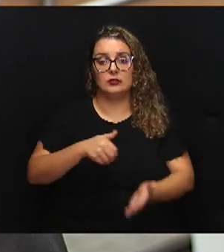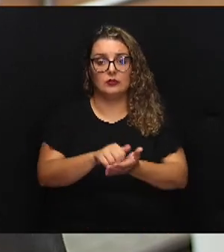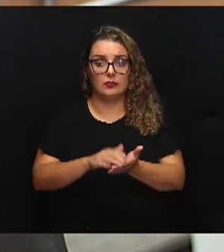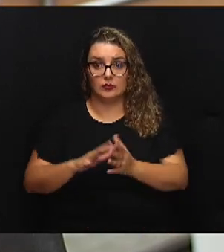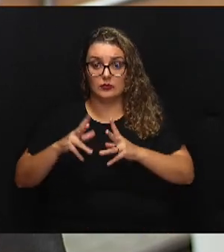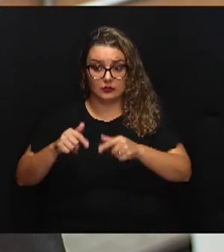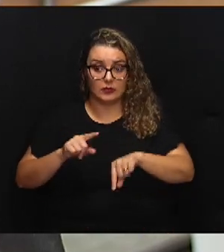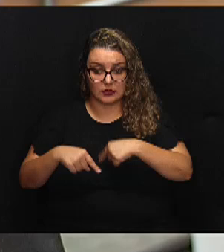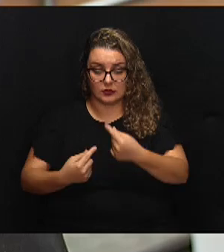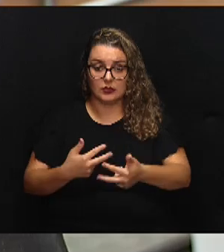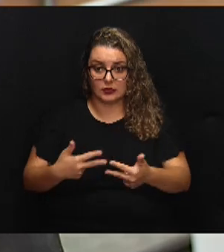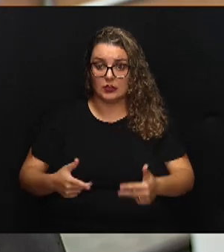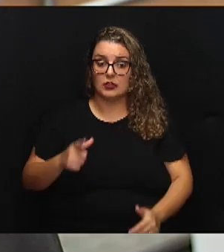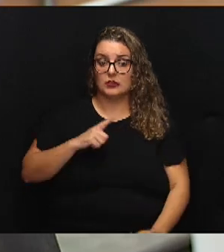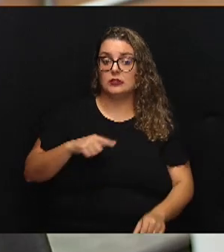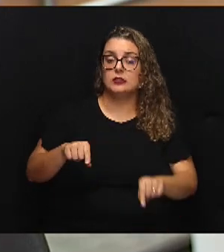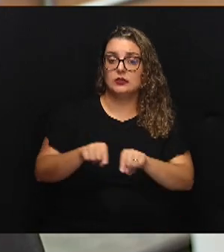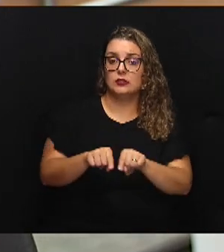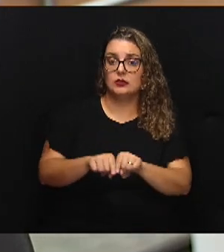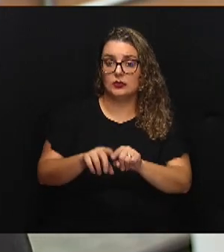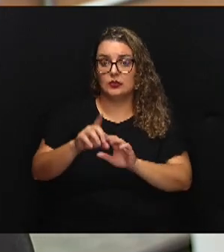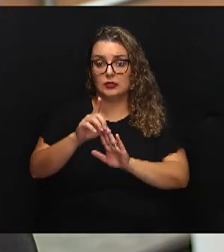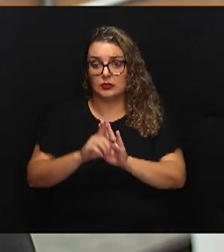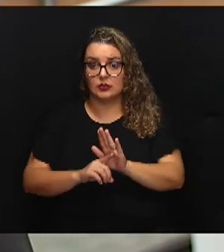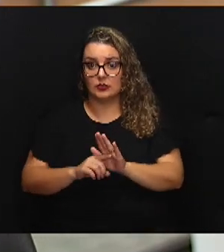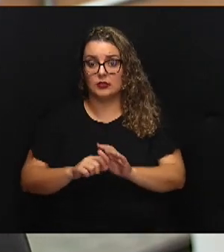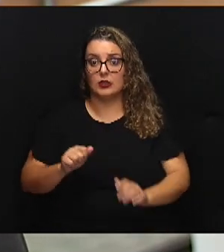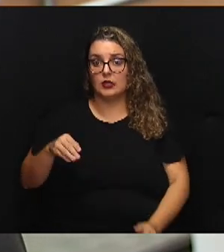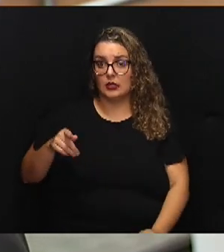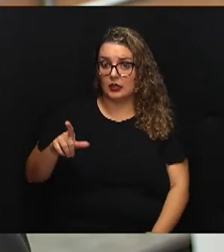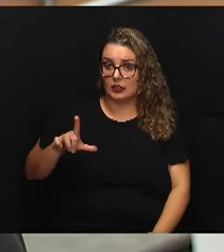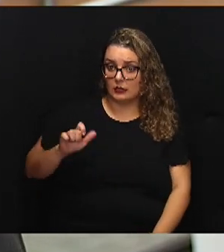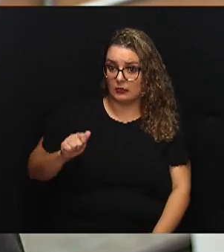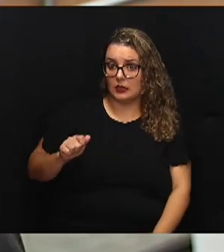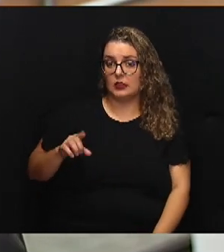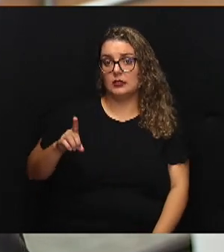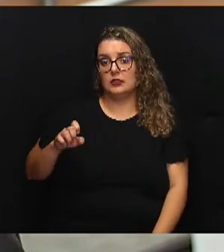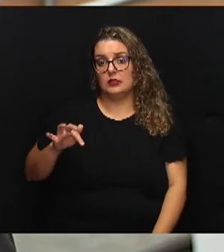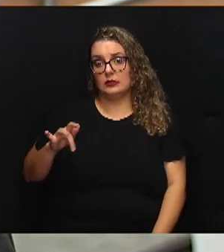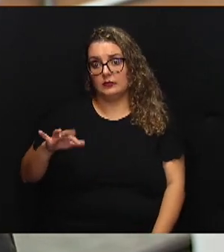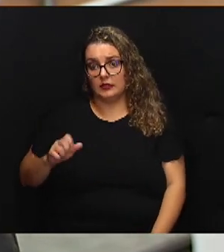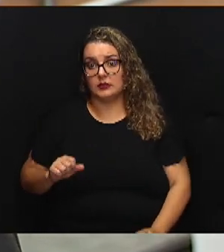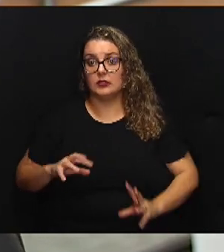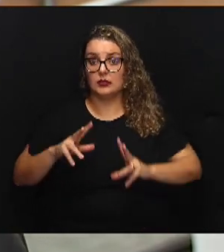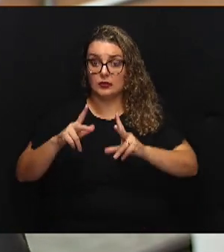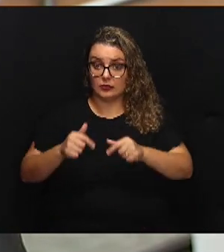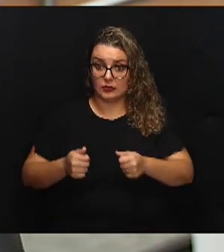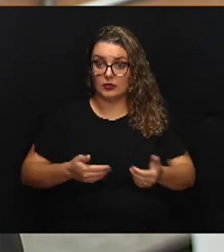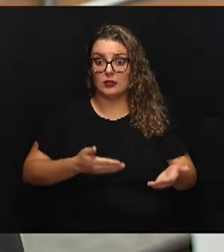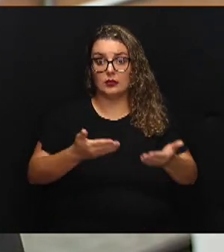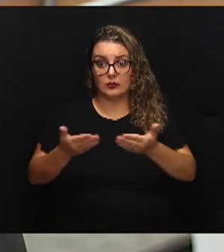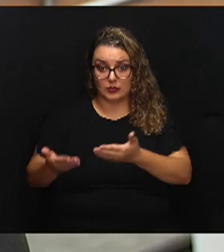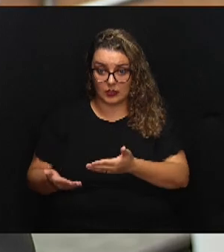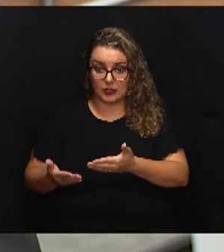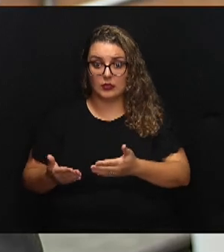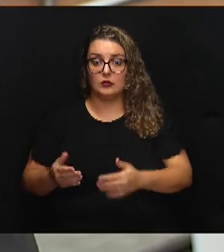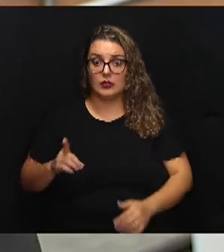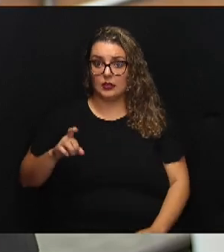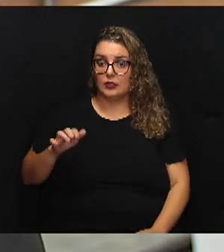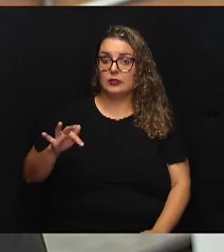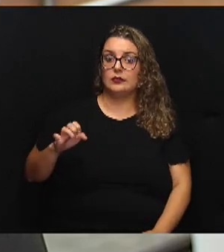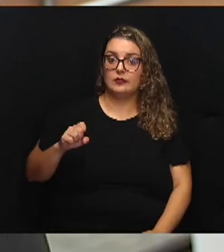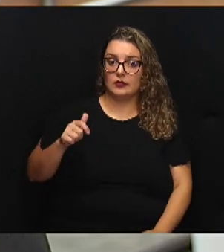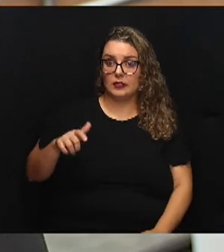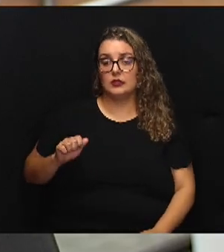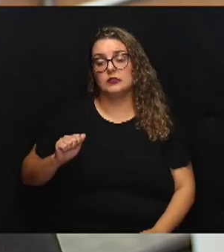mais, existe também o direito à ampla defesa. Então todos poderão apresentar a sua defesa,